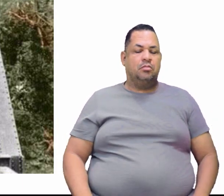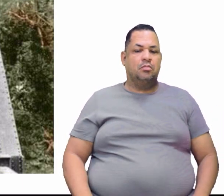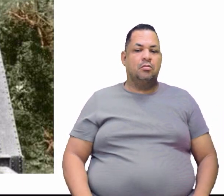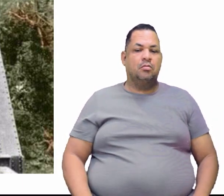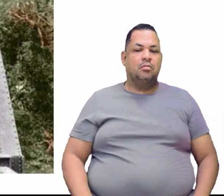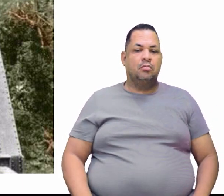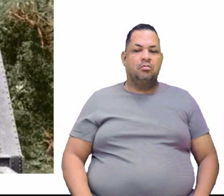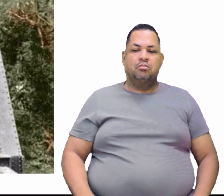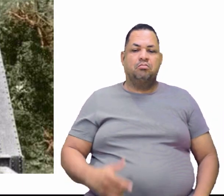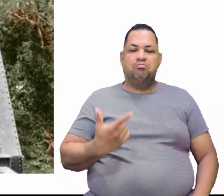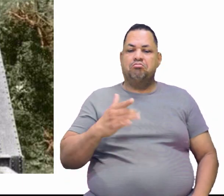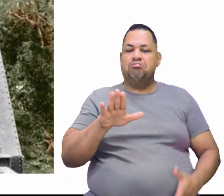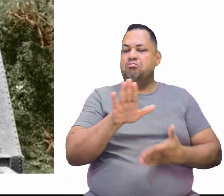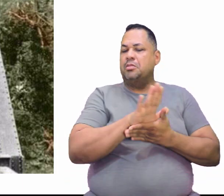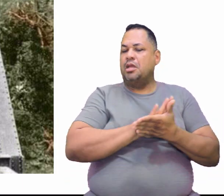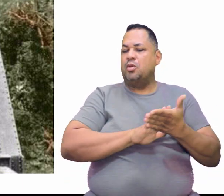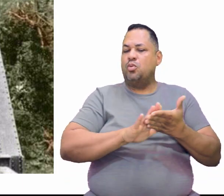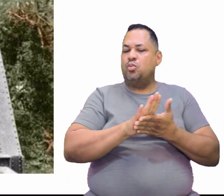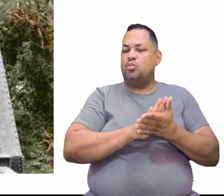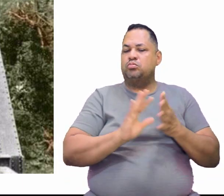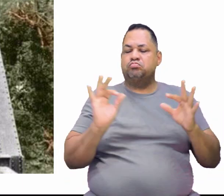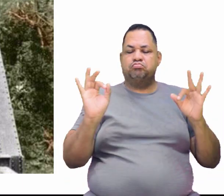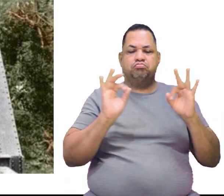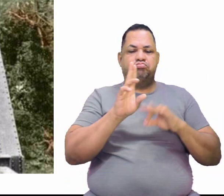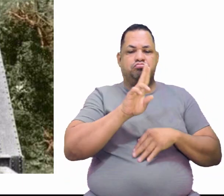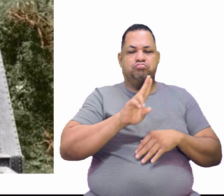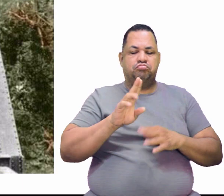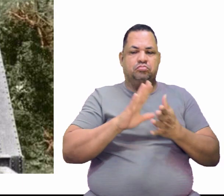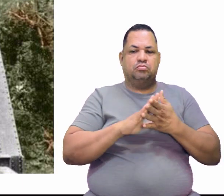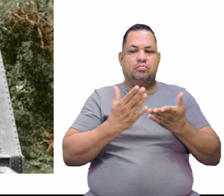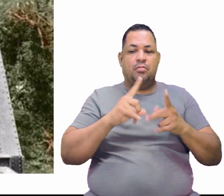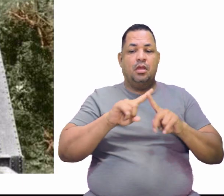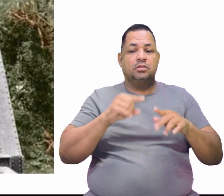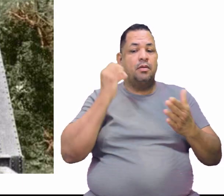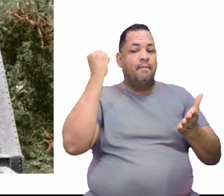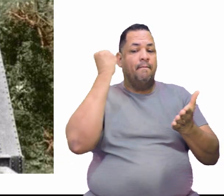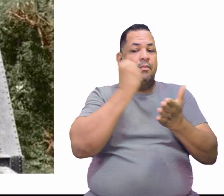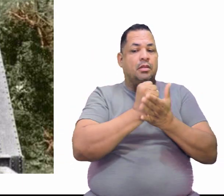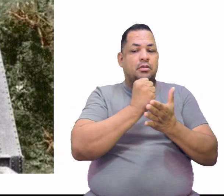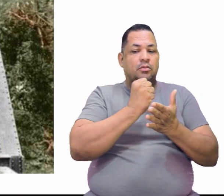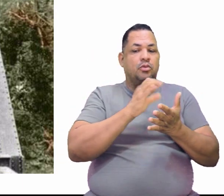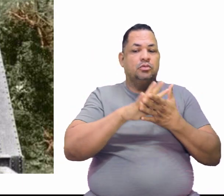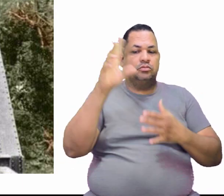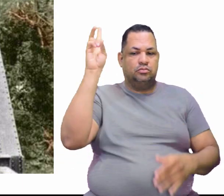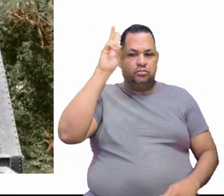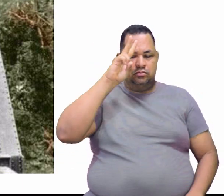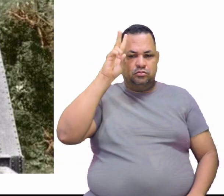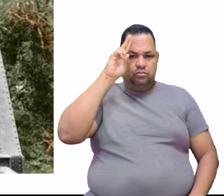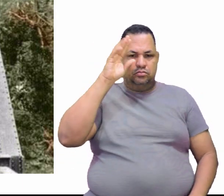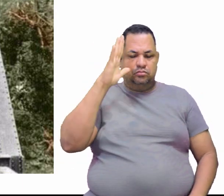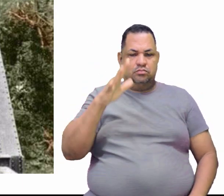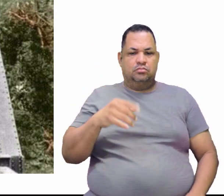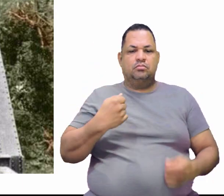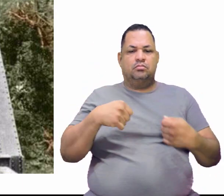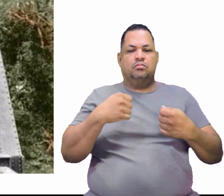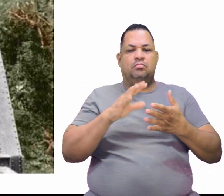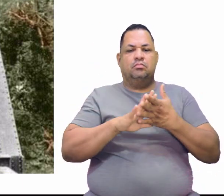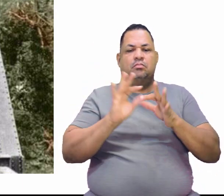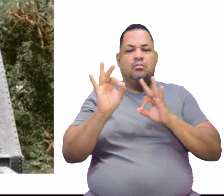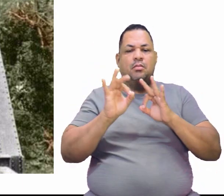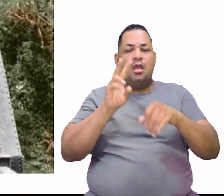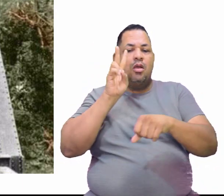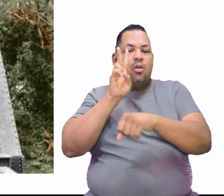ter serventia para nada. Mas é um patrimônio. É um patrimônio. Requer uma